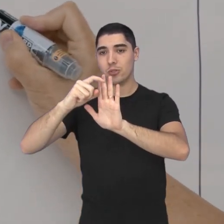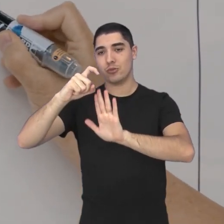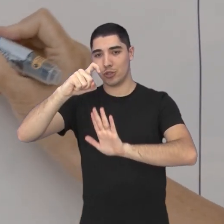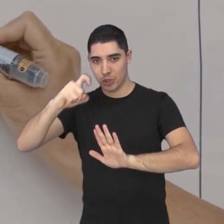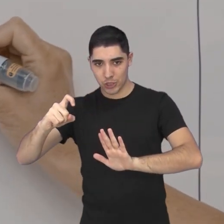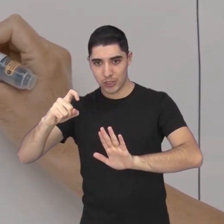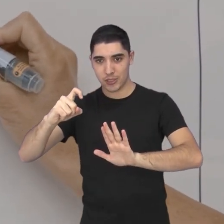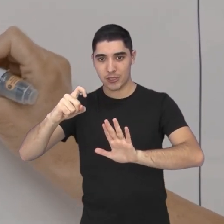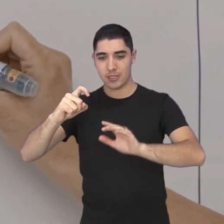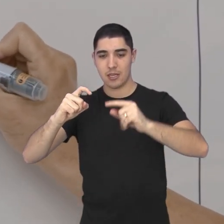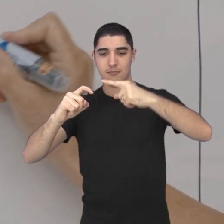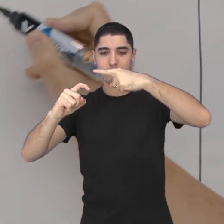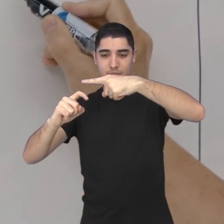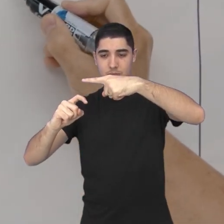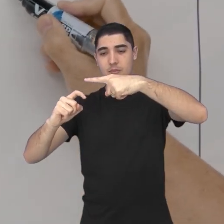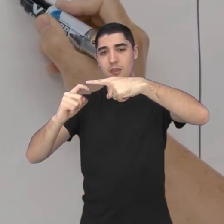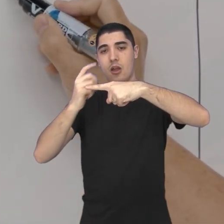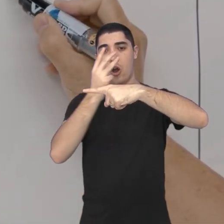sobre 2,